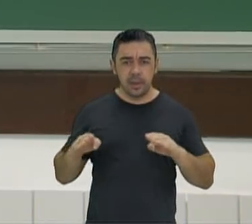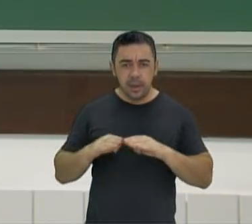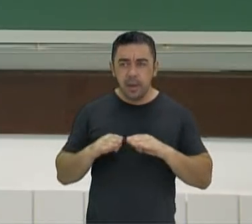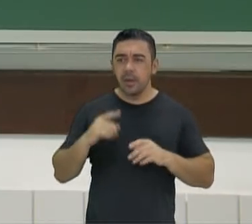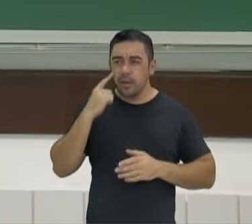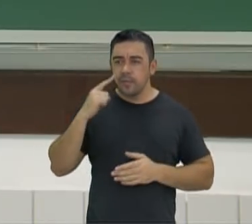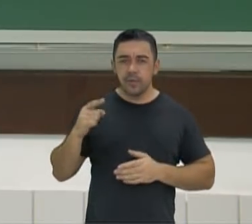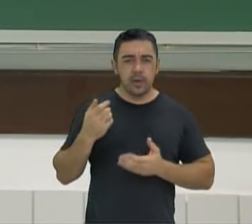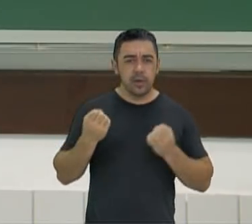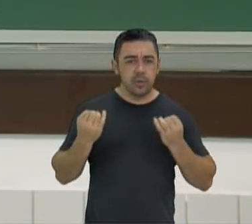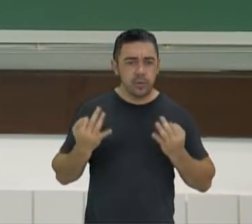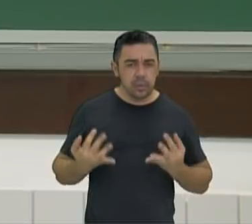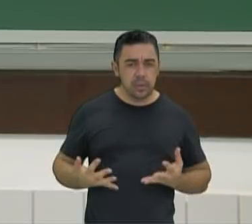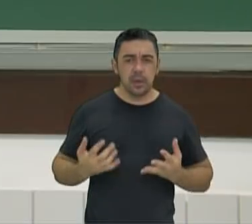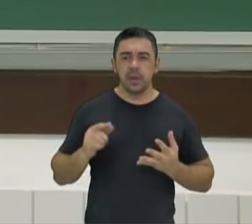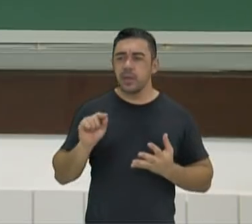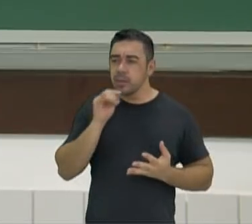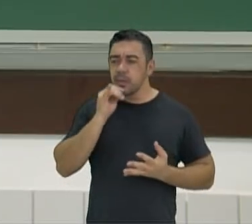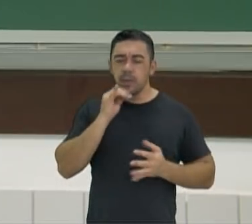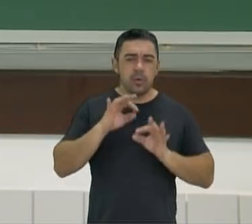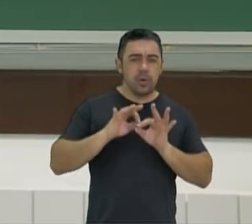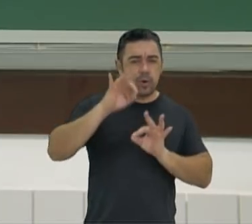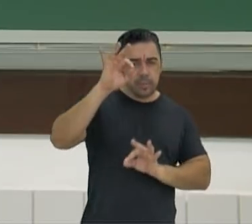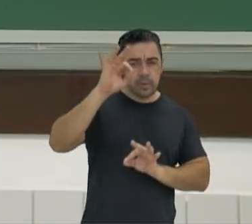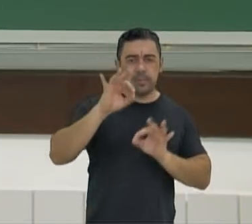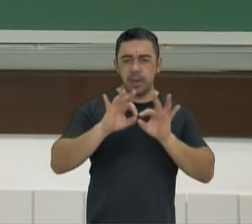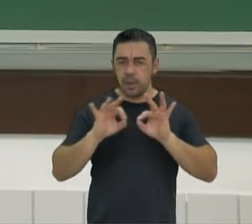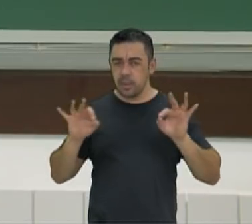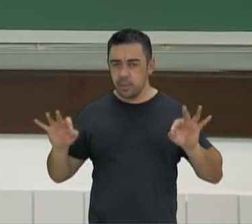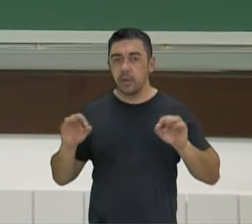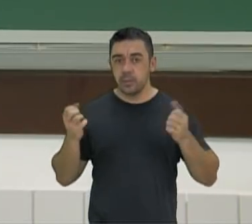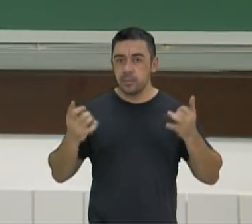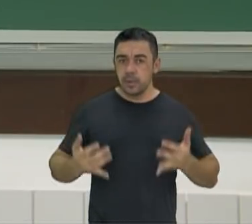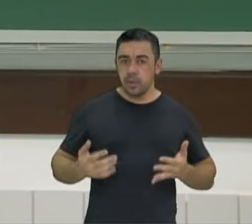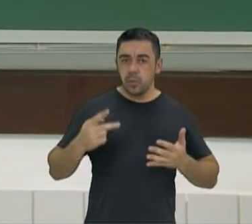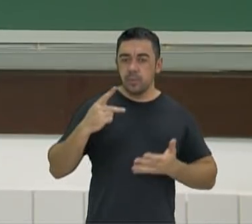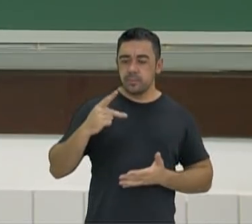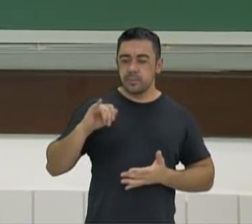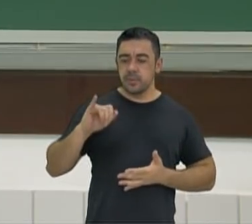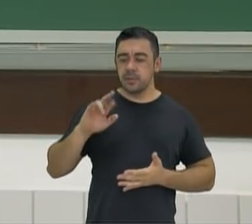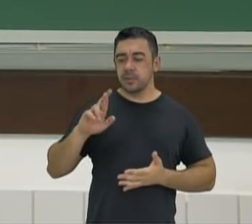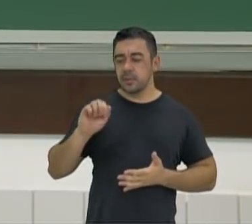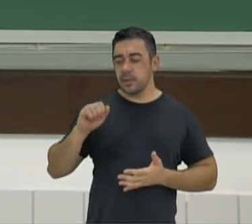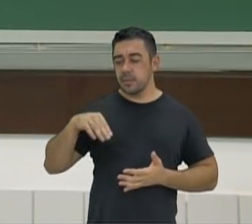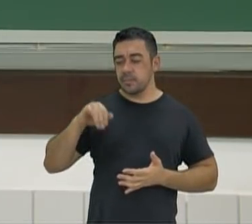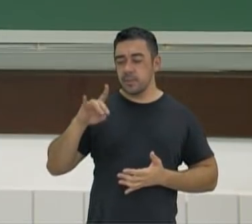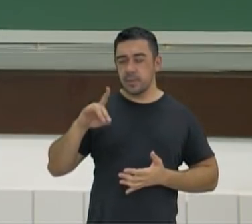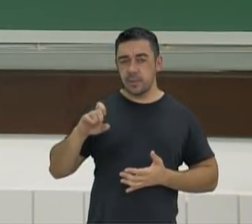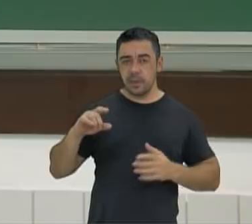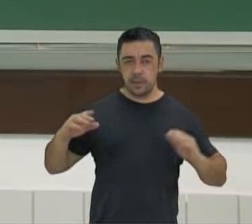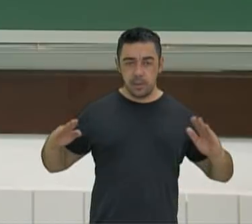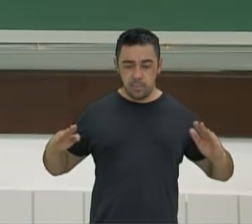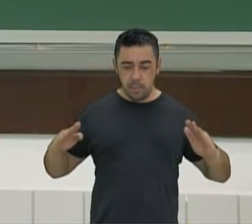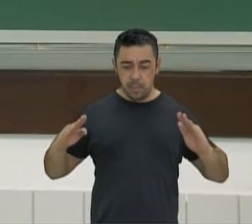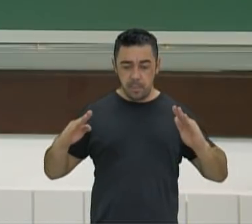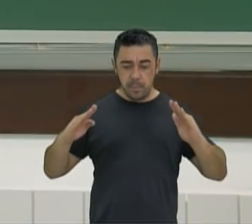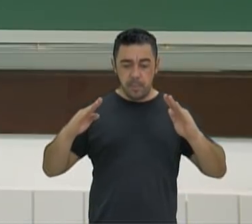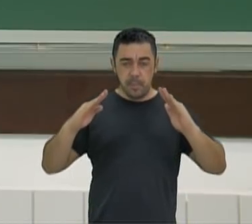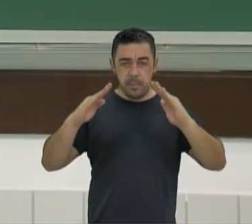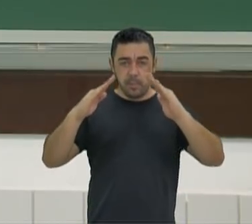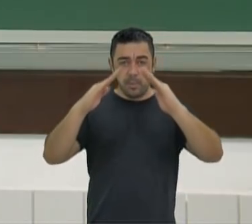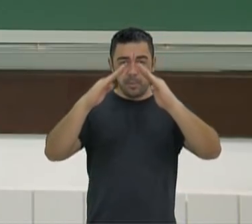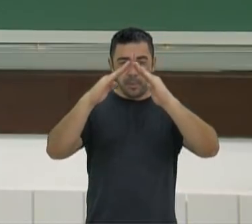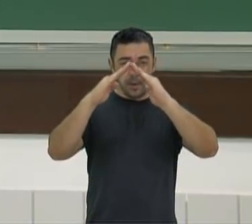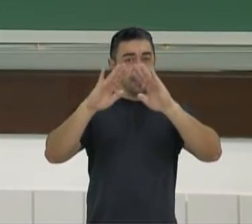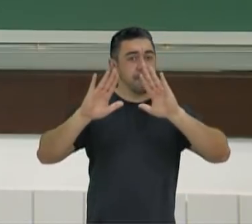a história do comprimento, das unidades de medida. A gente também falou de pirâmide. É aquela forma que tem um biquinho, né? Mas calma que